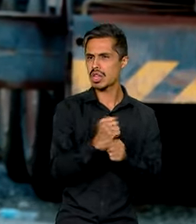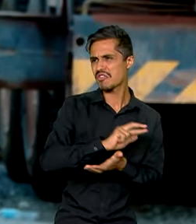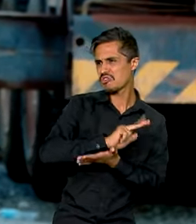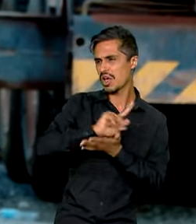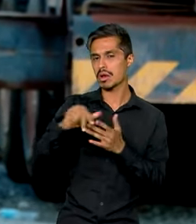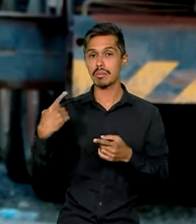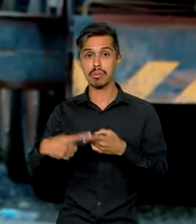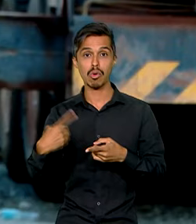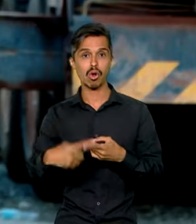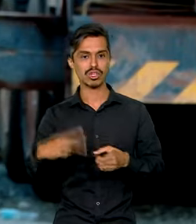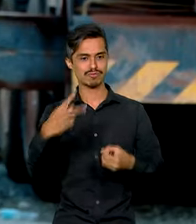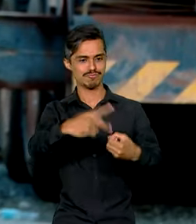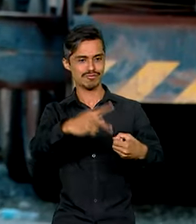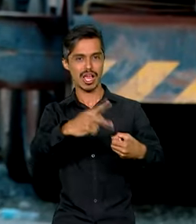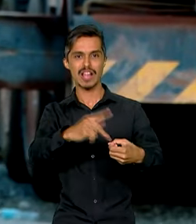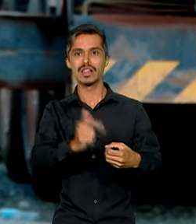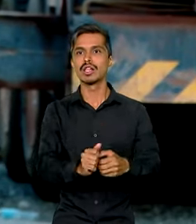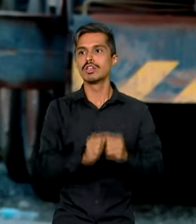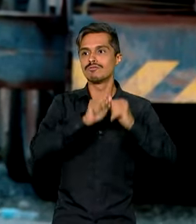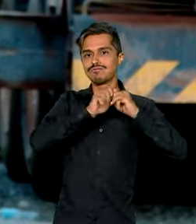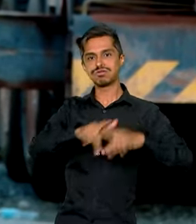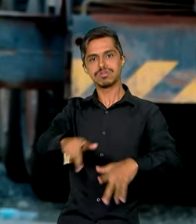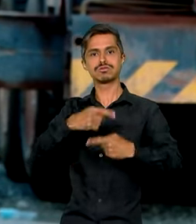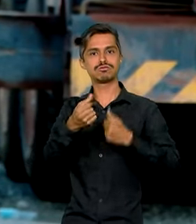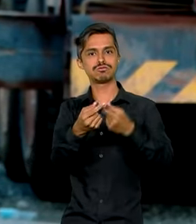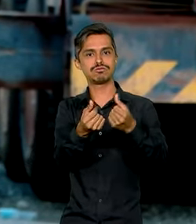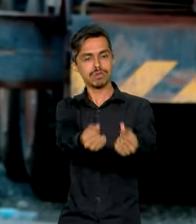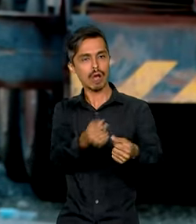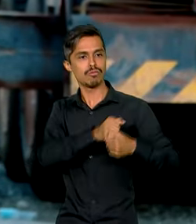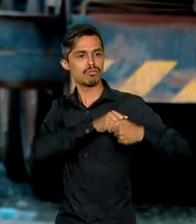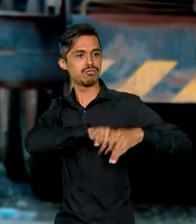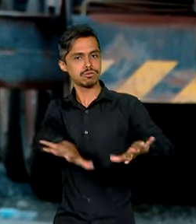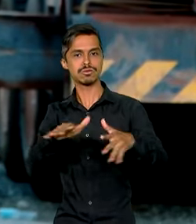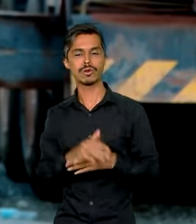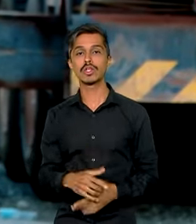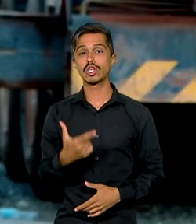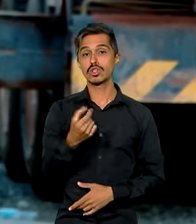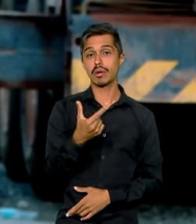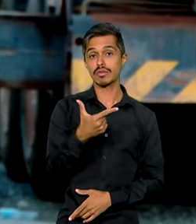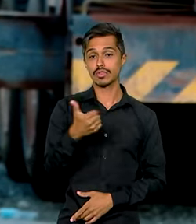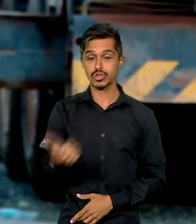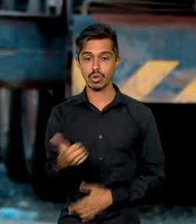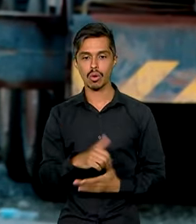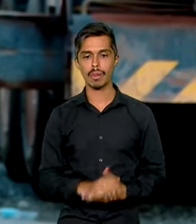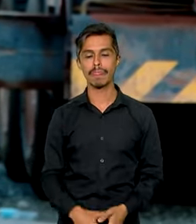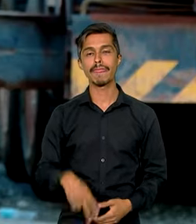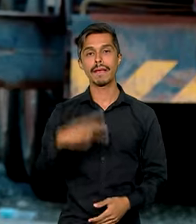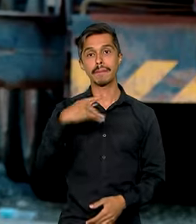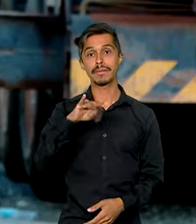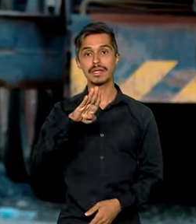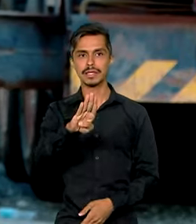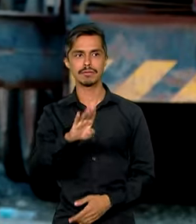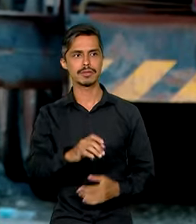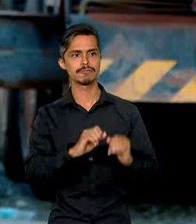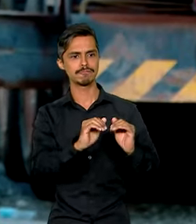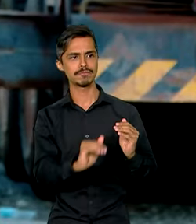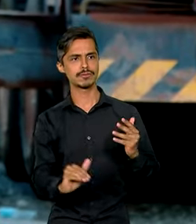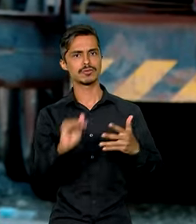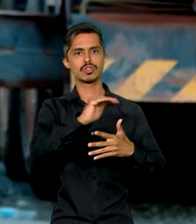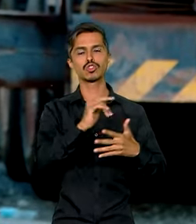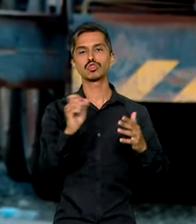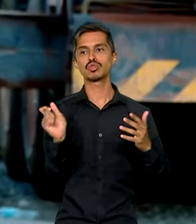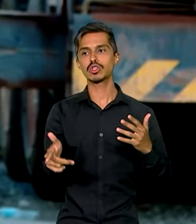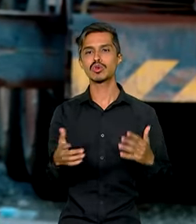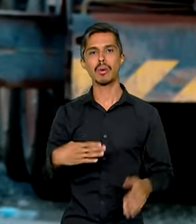que o petróleo fez jorrar dinheiro na economia do país. Tanto que em 2021, o PIB per capita da Guiana superou o do